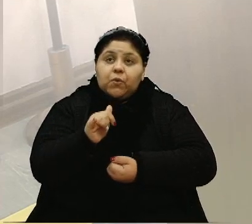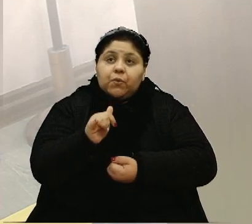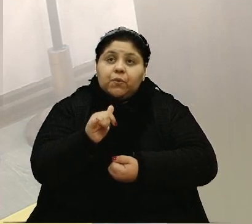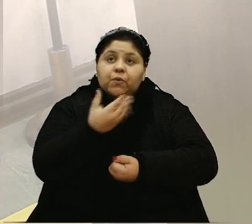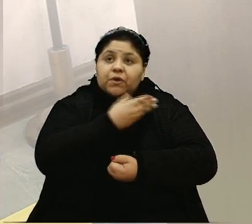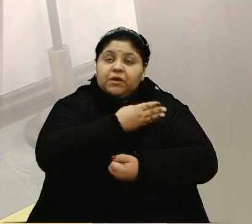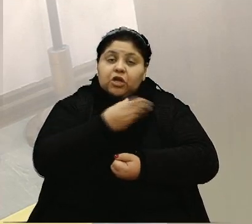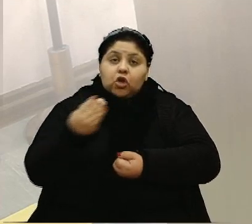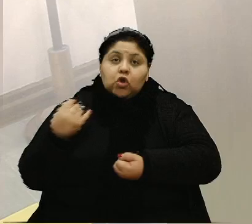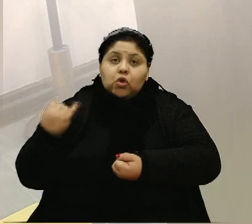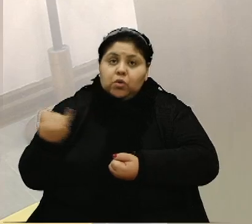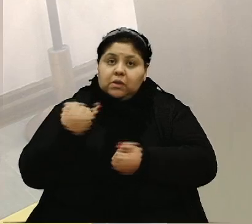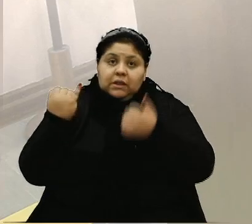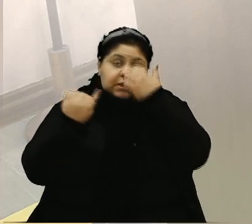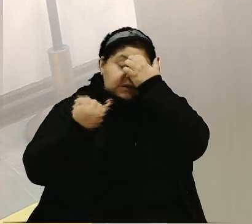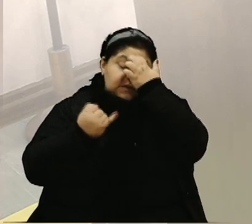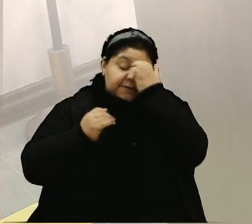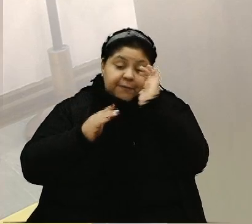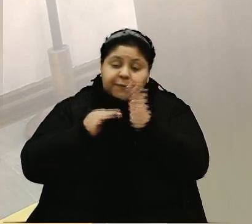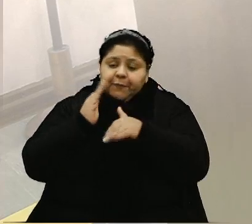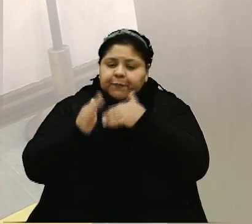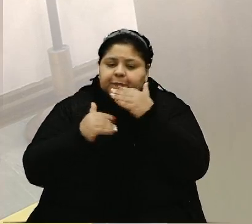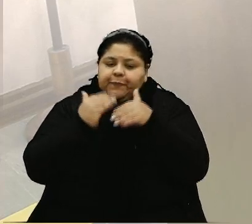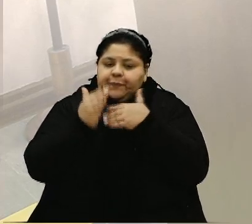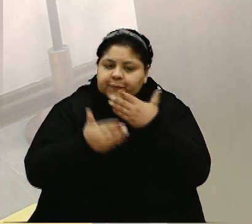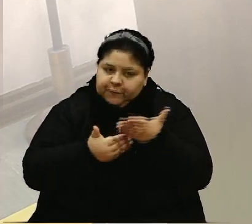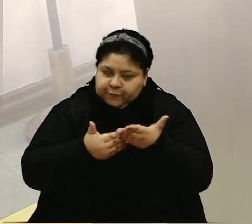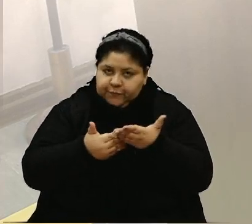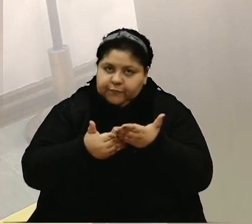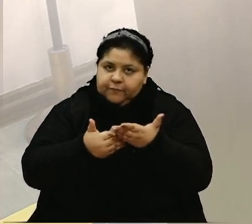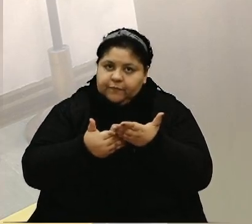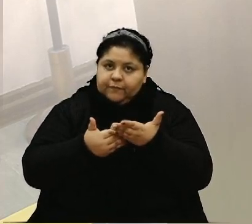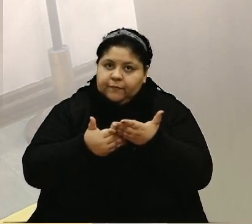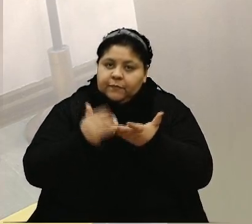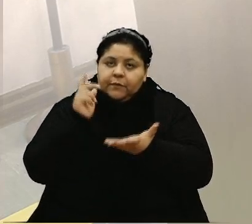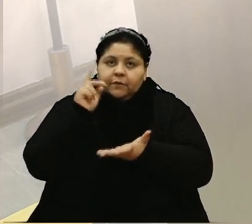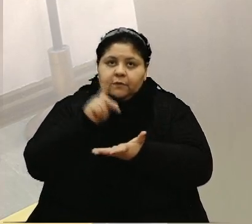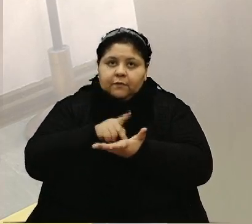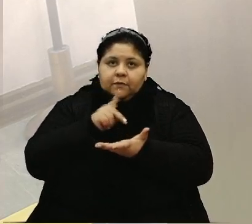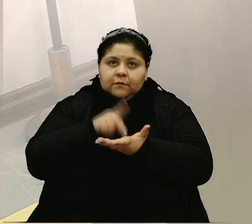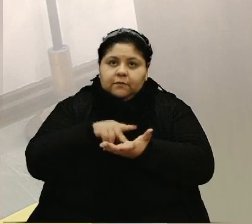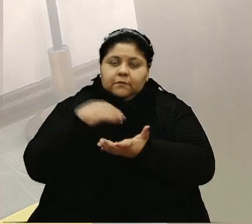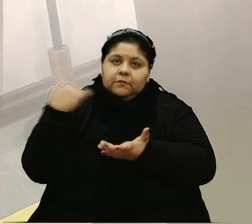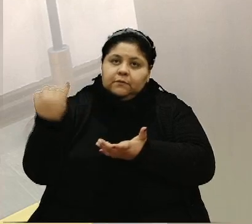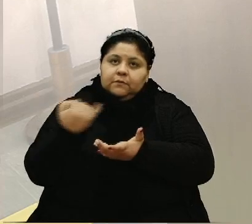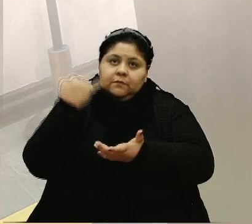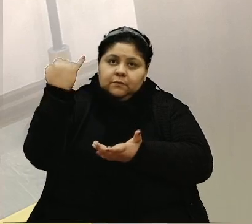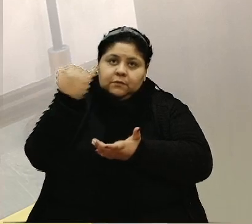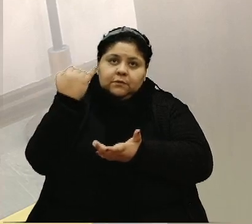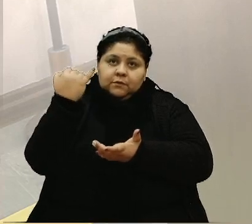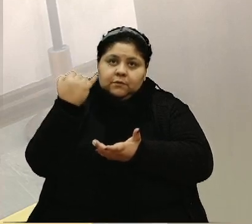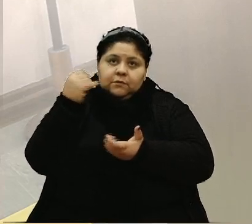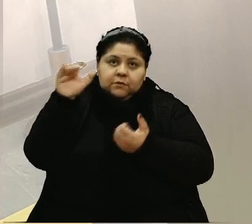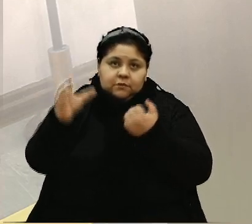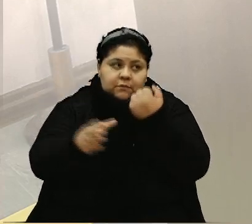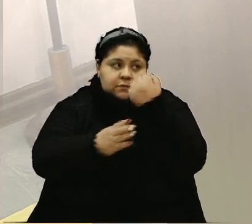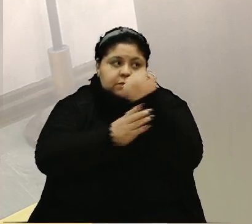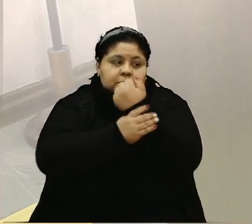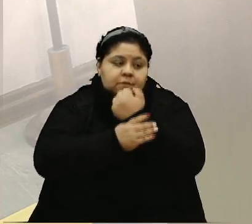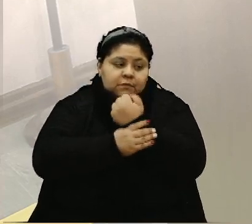sobre a importância desse processo de regularização, que de fato é muito importante, que